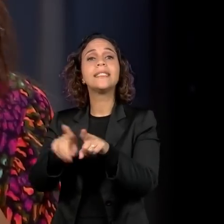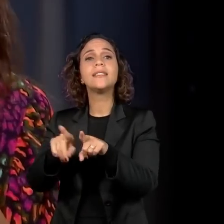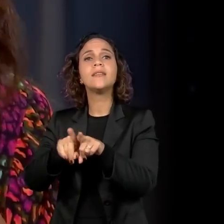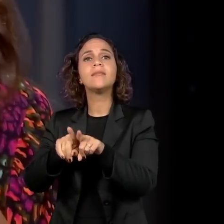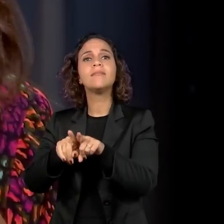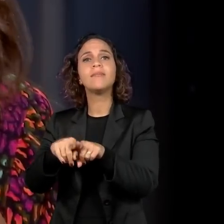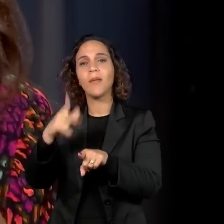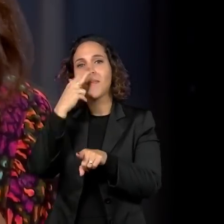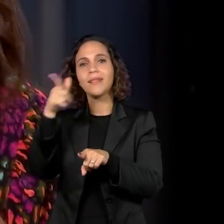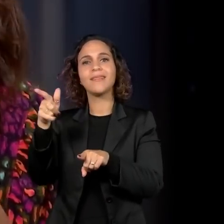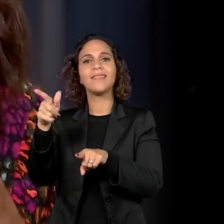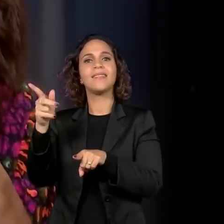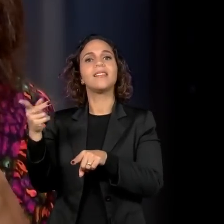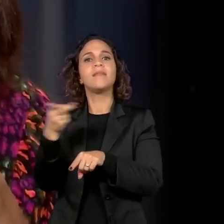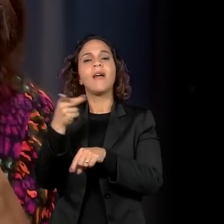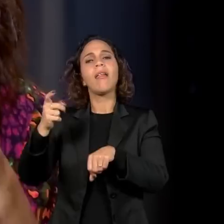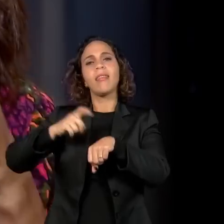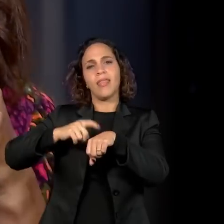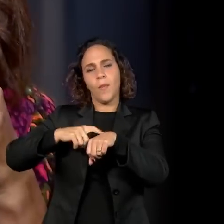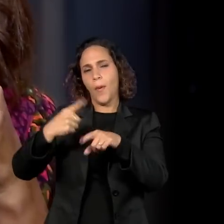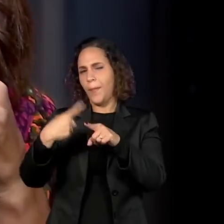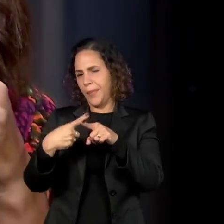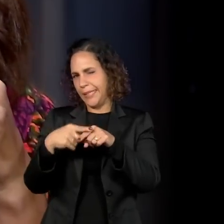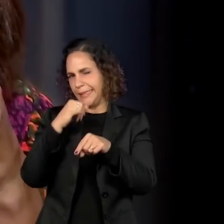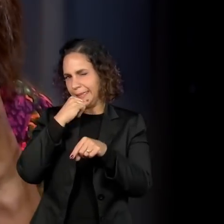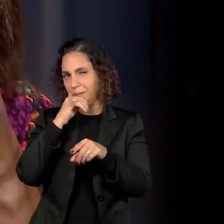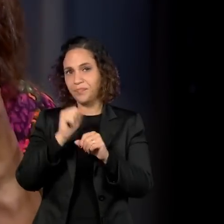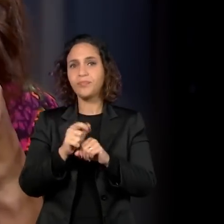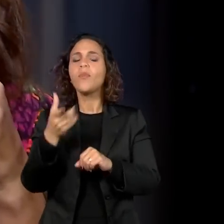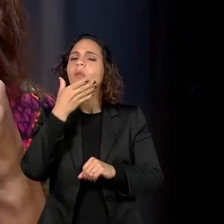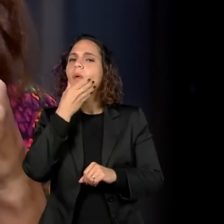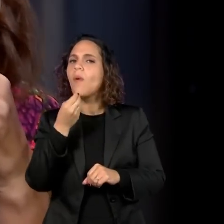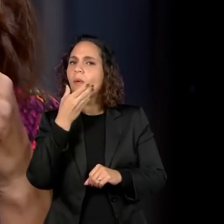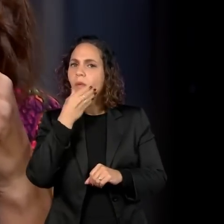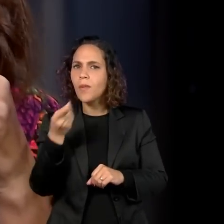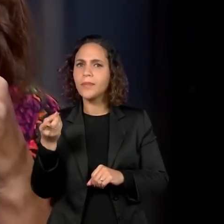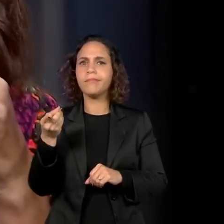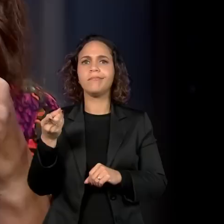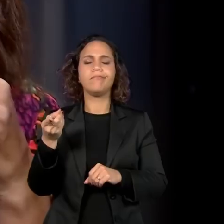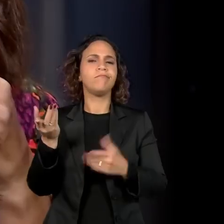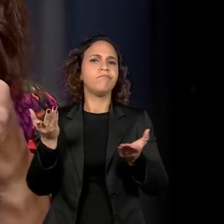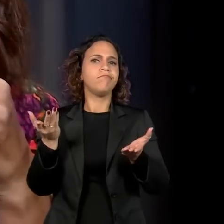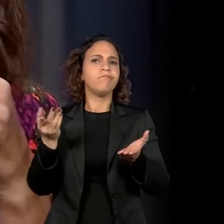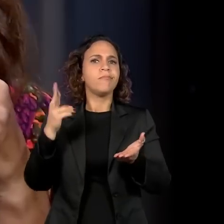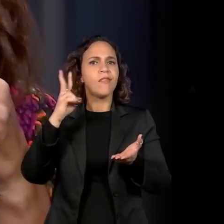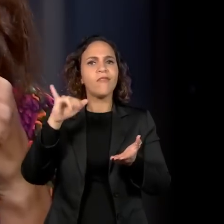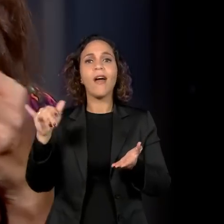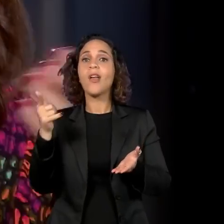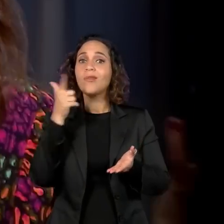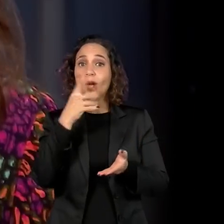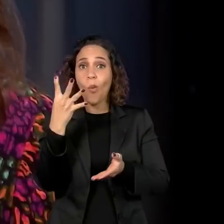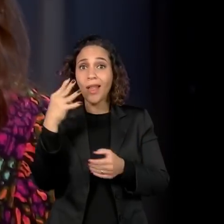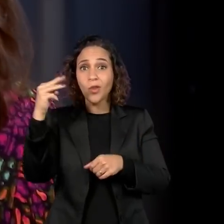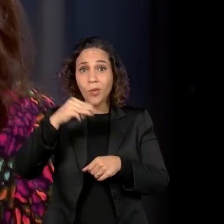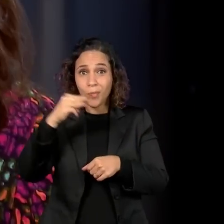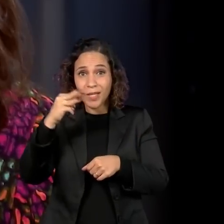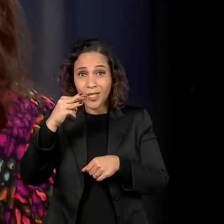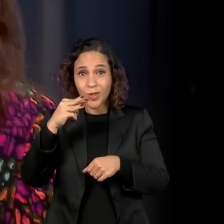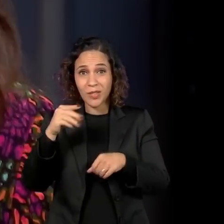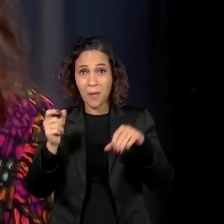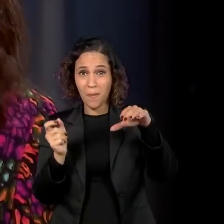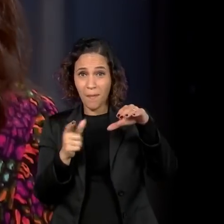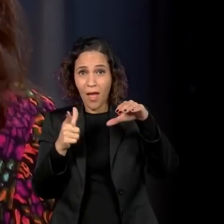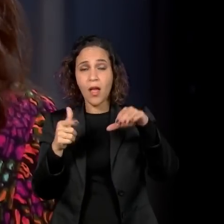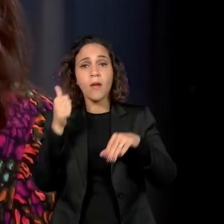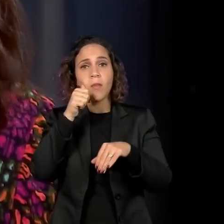nessa integração mesmo no tempo. Porque, veja só, se você tem um homem que vai ali chegar numa ejaculação em 4 minutos e uma mulher que vai chegar em 15,